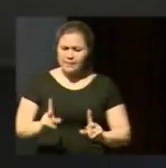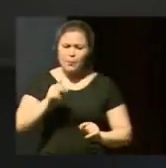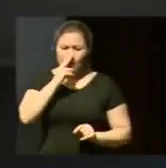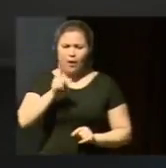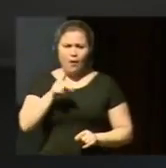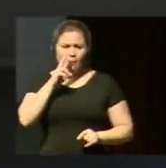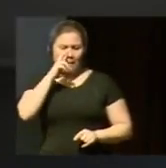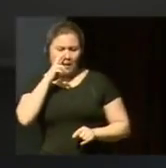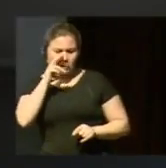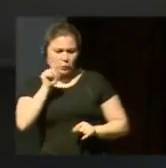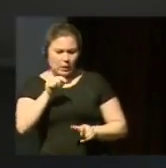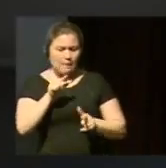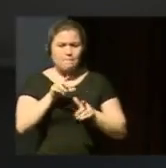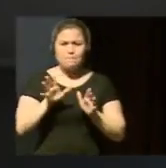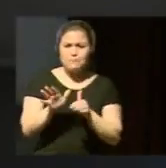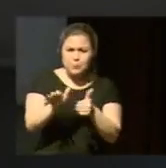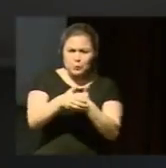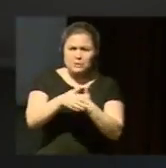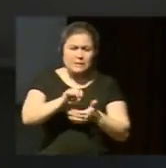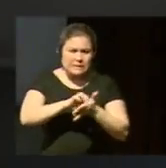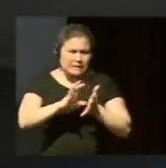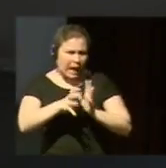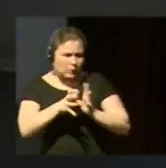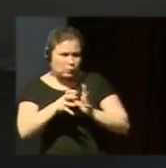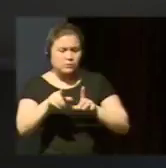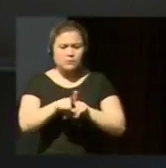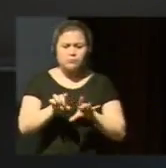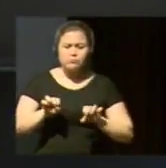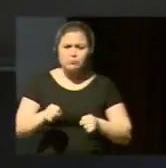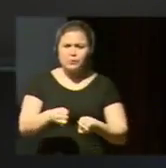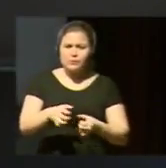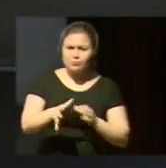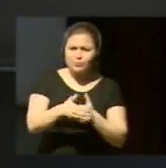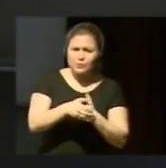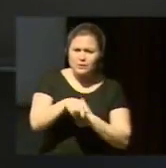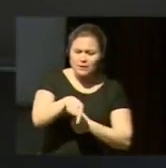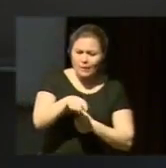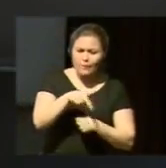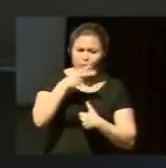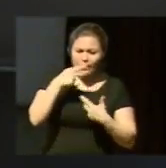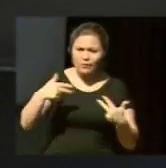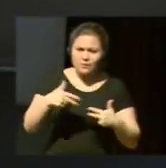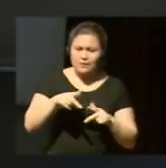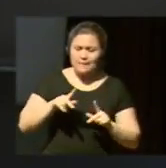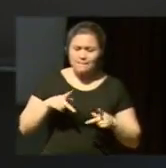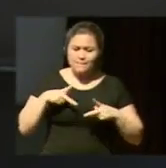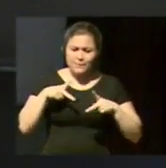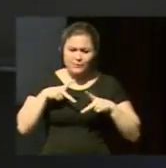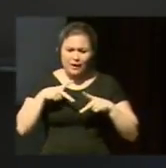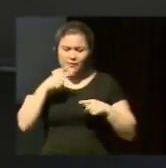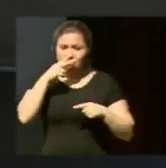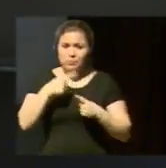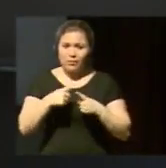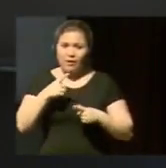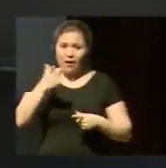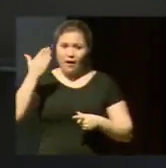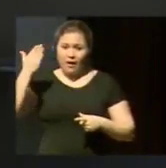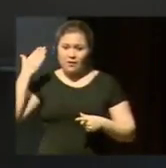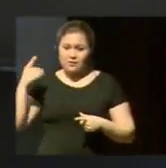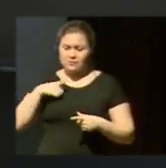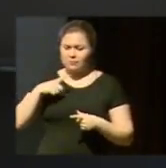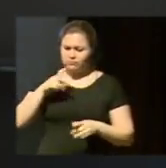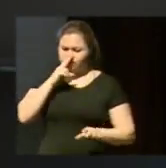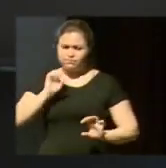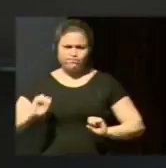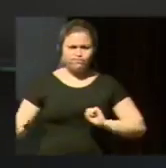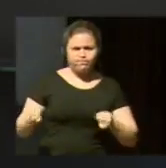de proteção de dados, segurança de dados, proteção à esfera privada. Ao passo que antes tínhamos uma